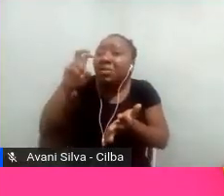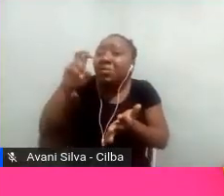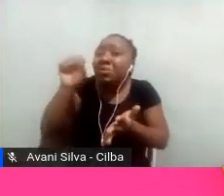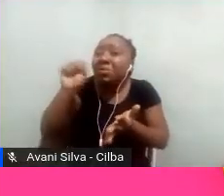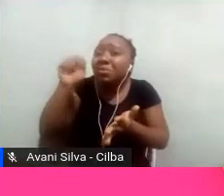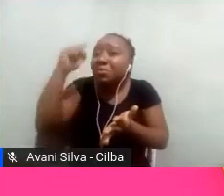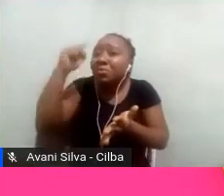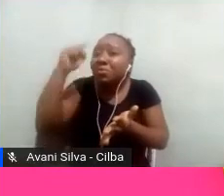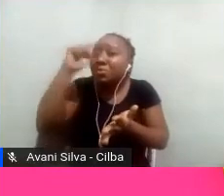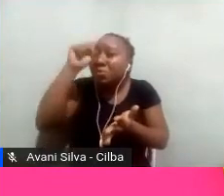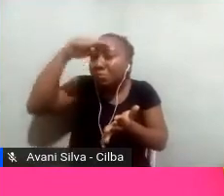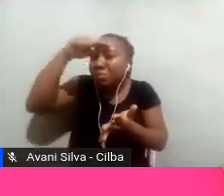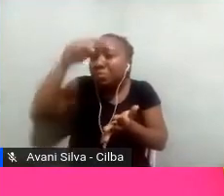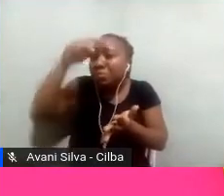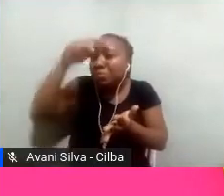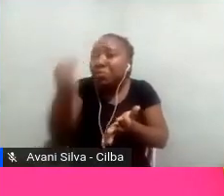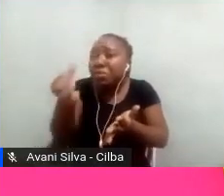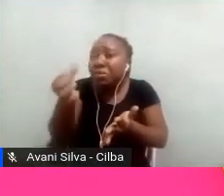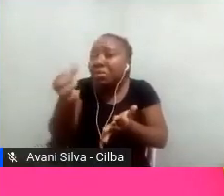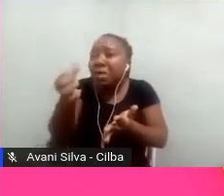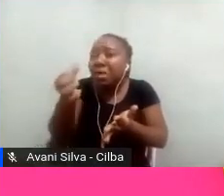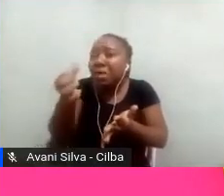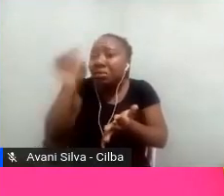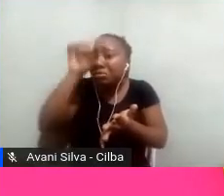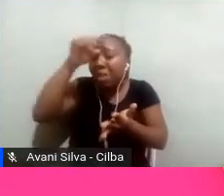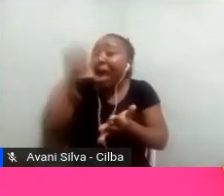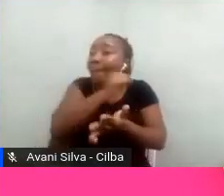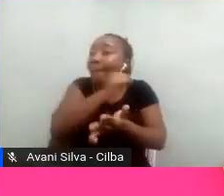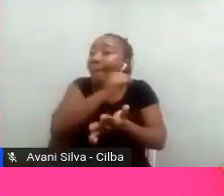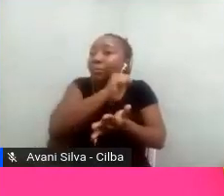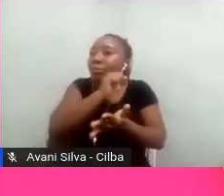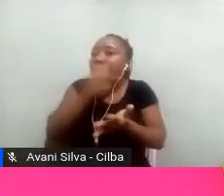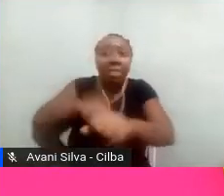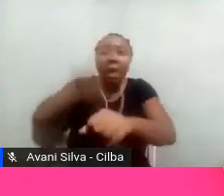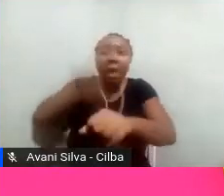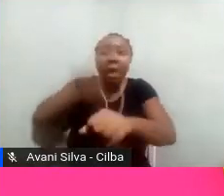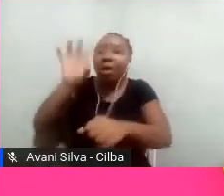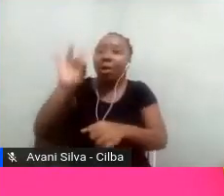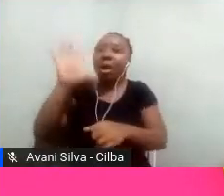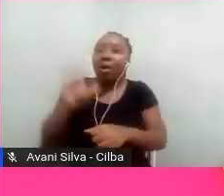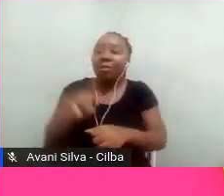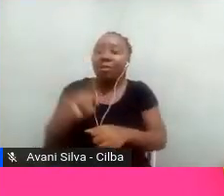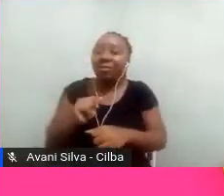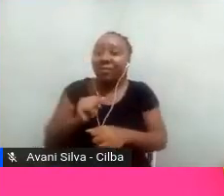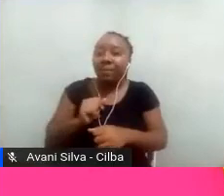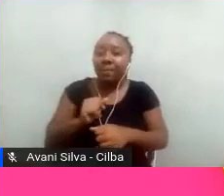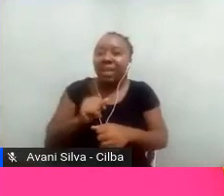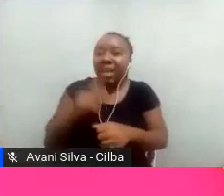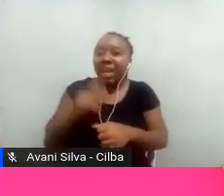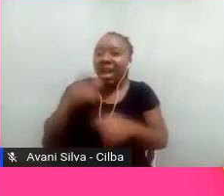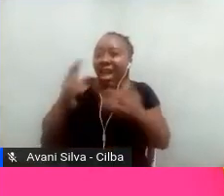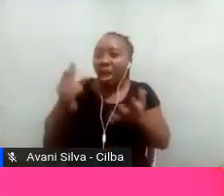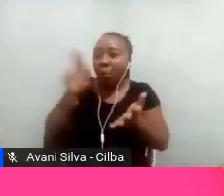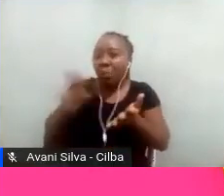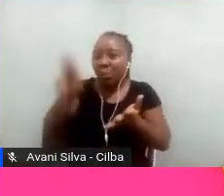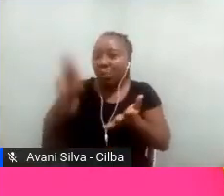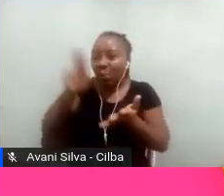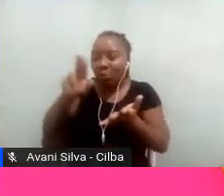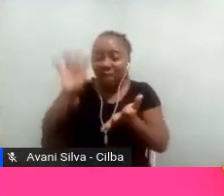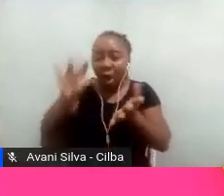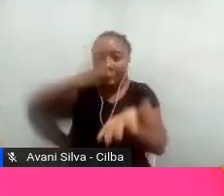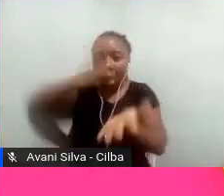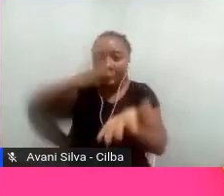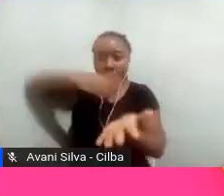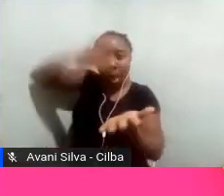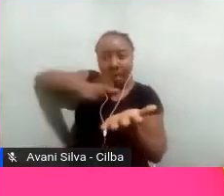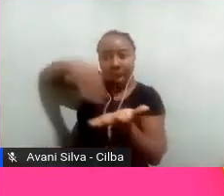colar. Quando eu passar a cola, eu não vou passar a cola como se eu estivesse pintando um objeto. Eu vou passar um pouco de cola